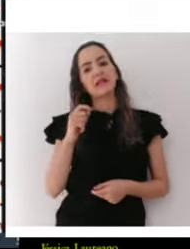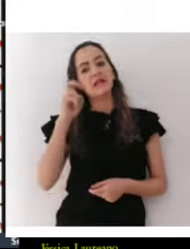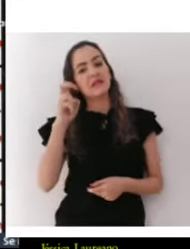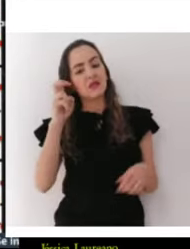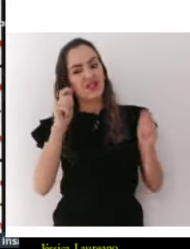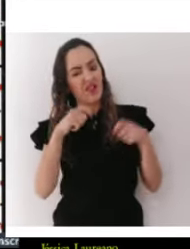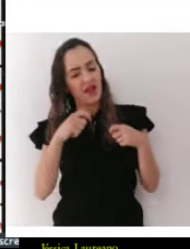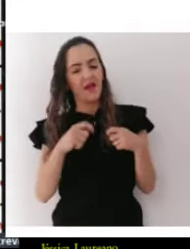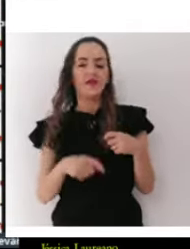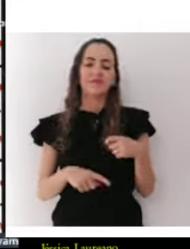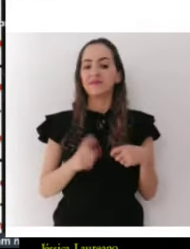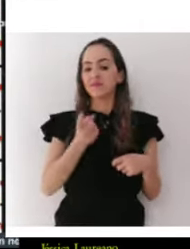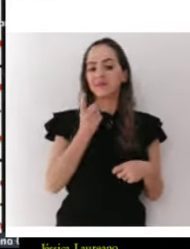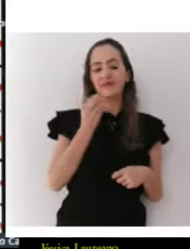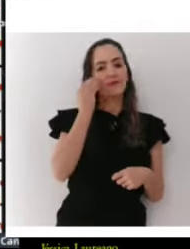anota assim.